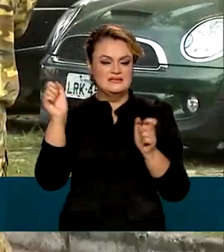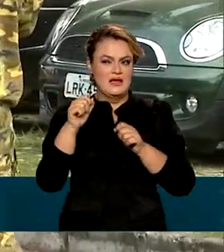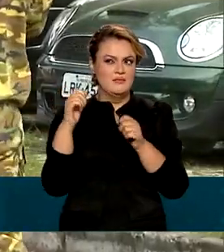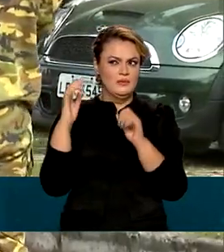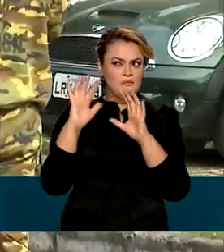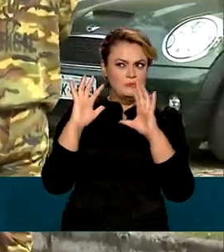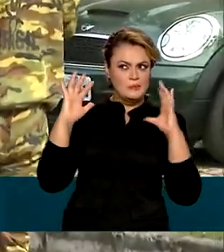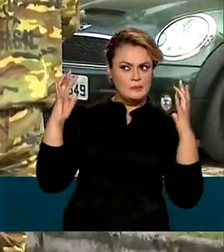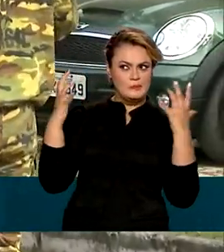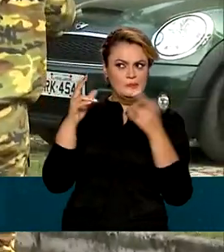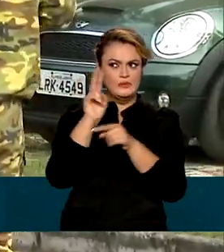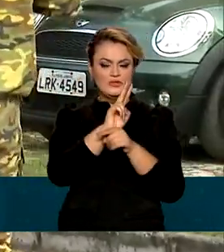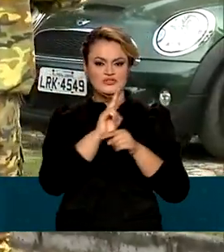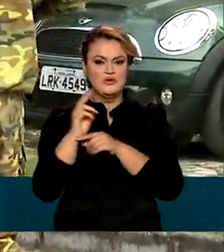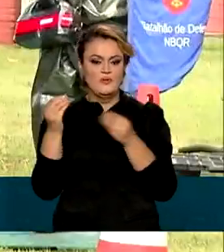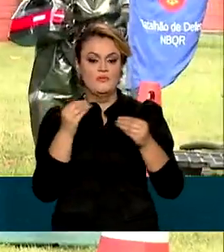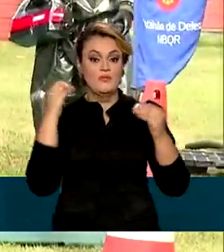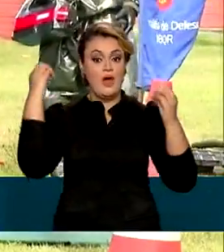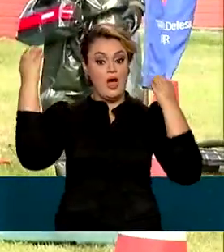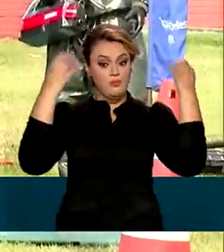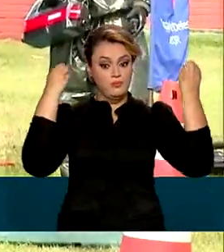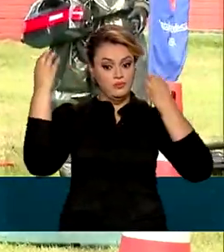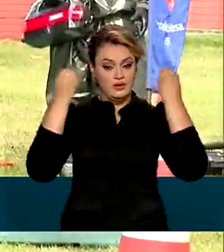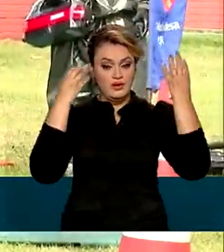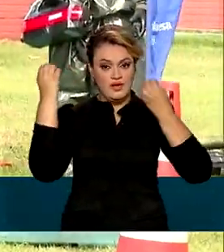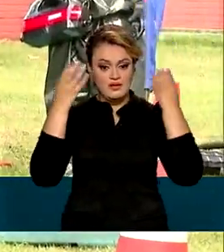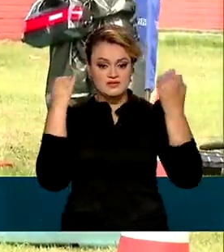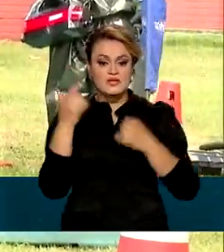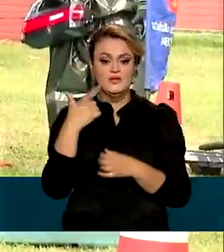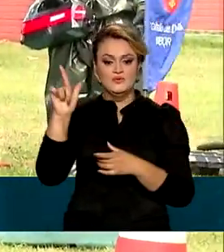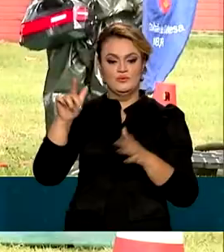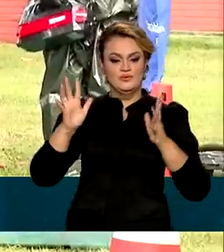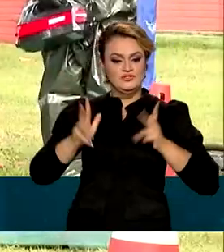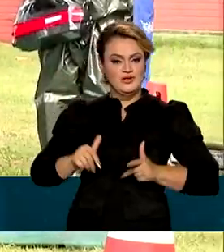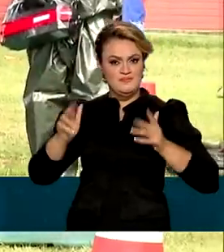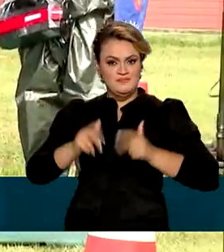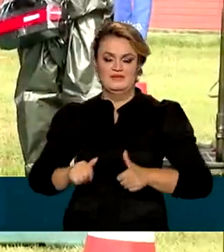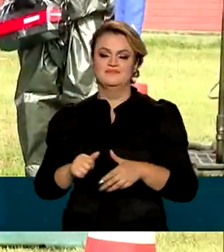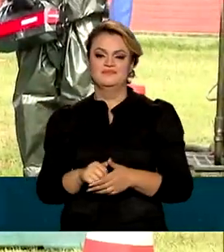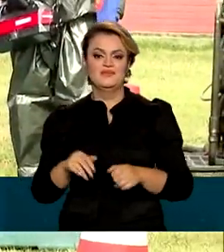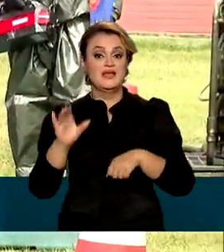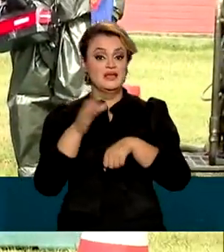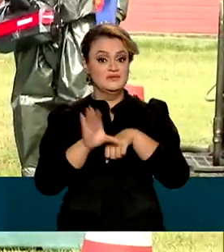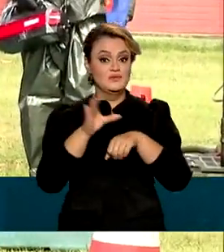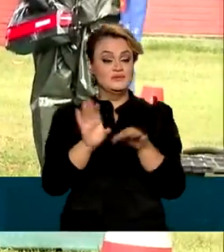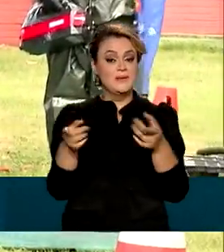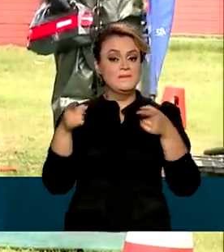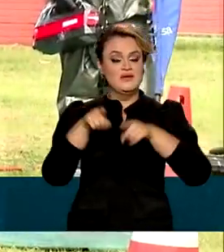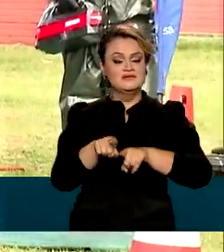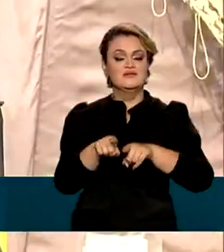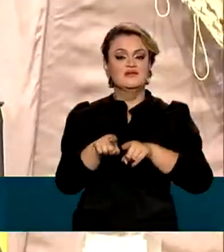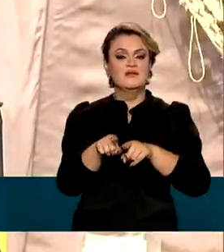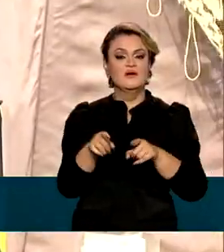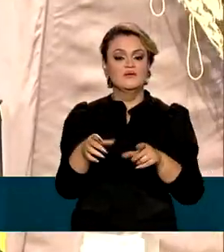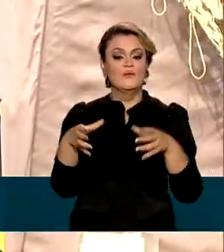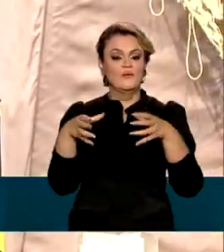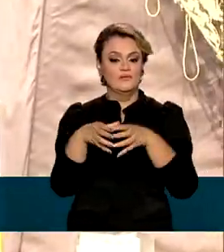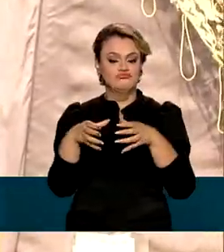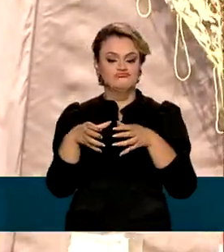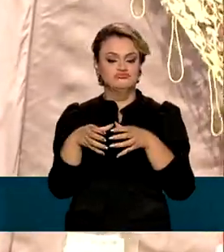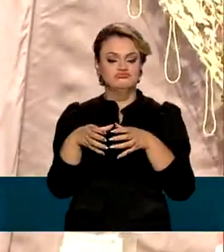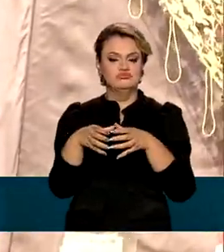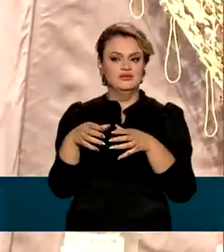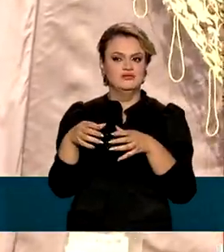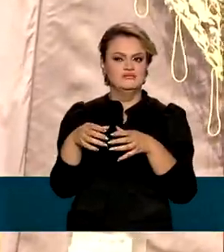contaminado ambulâncias em um posto de descontaminação o curso é feito em parceria com a organização para proibição